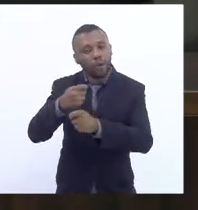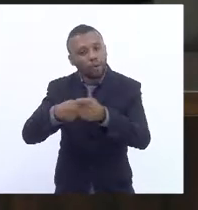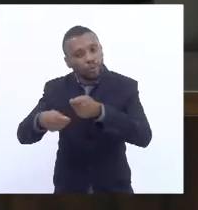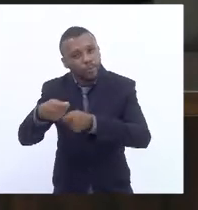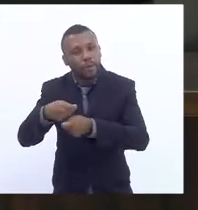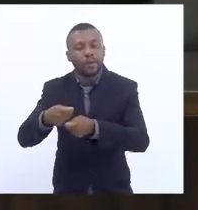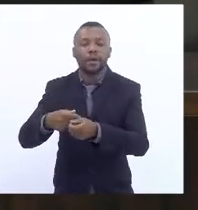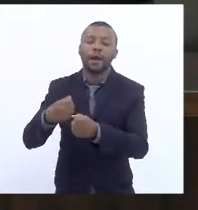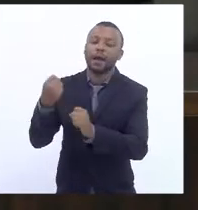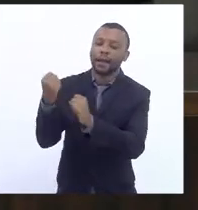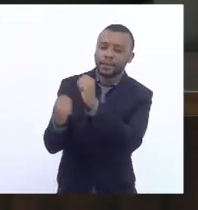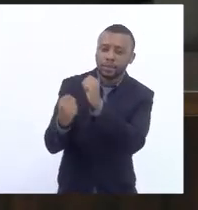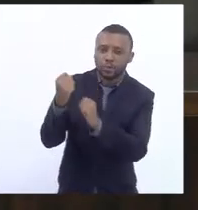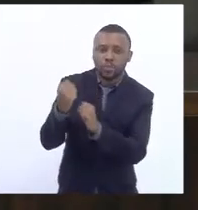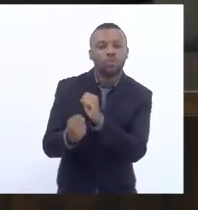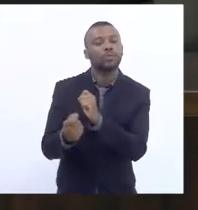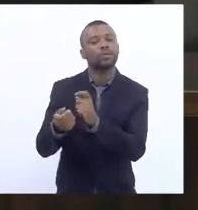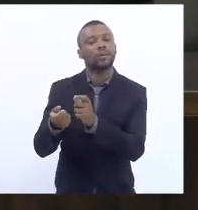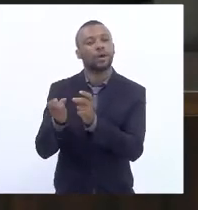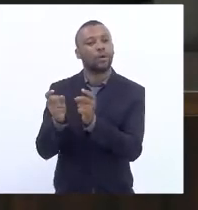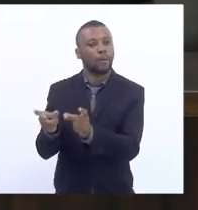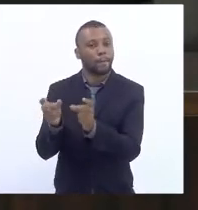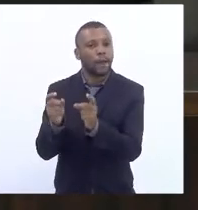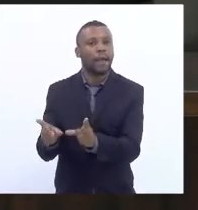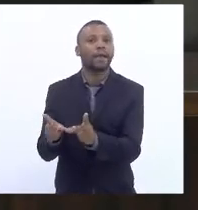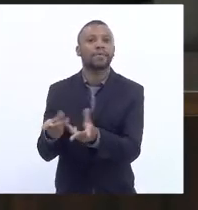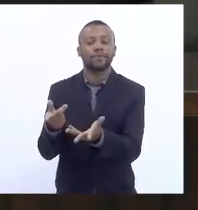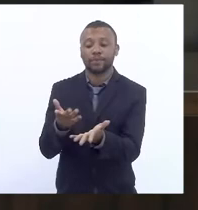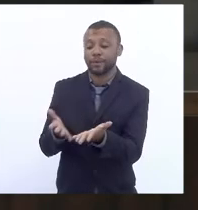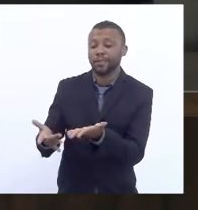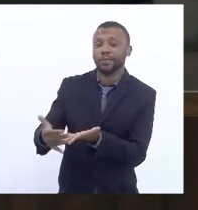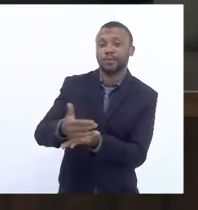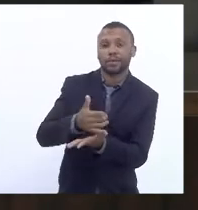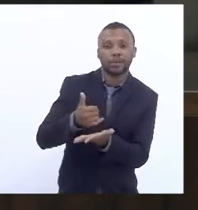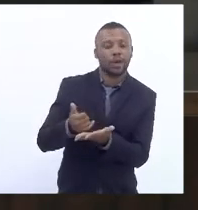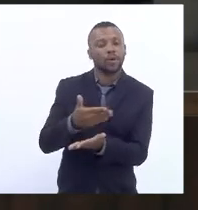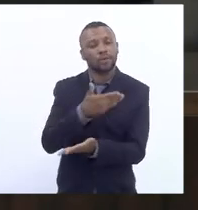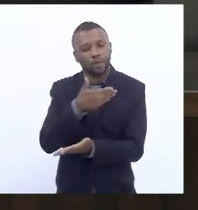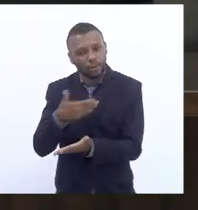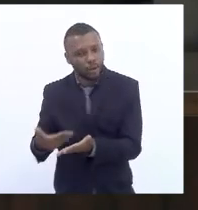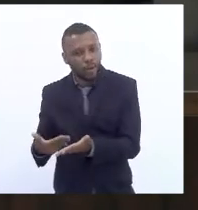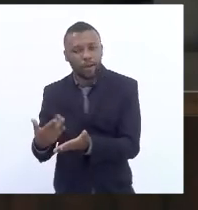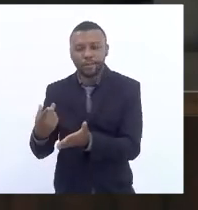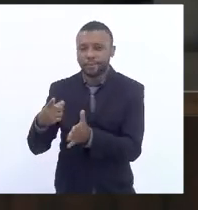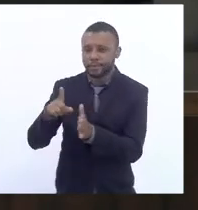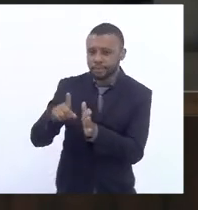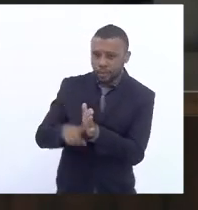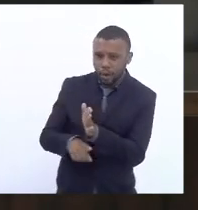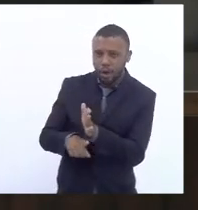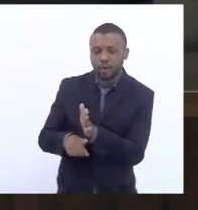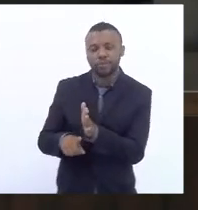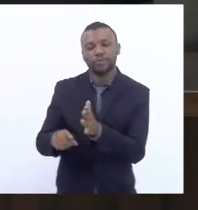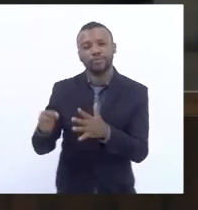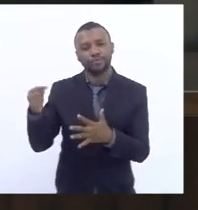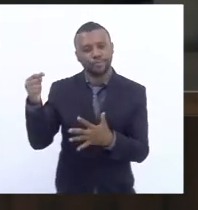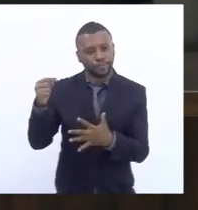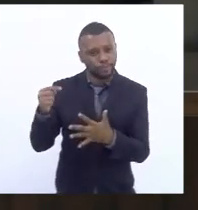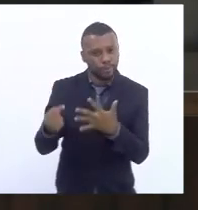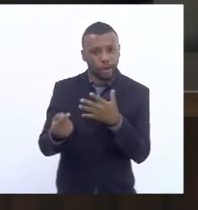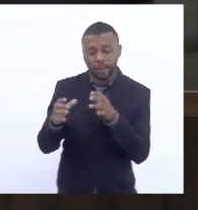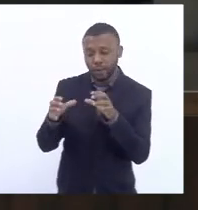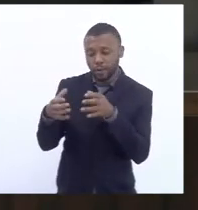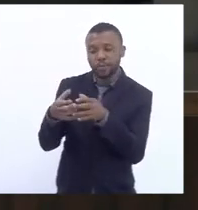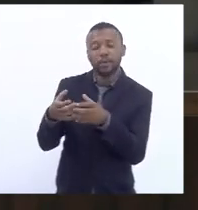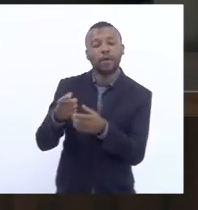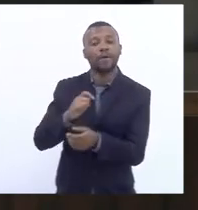Comércio, de Tributação, Controle, Arrecadação Estadual e Fiscalização de Tributos Estaduais, de Orçamento, Finanças, Fiscalização